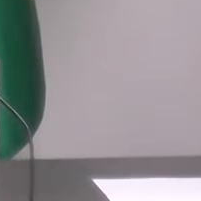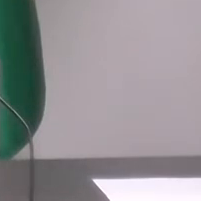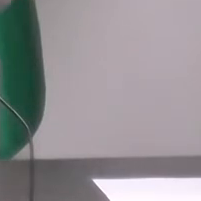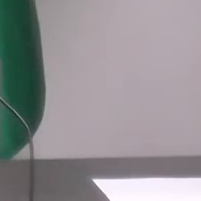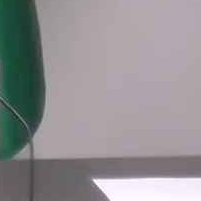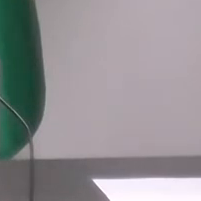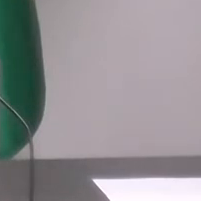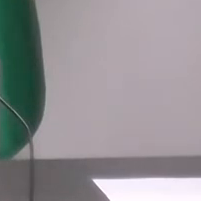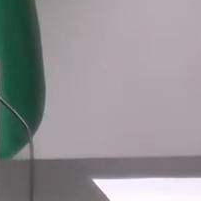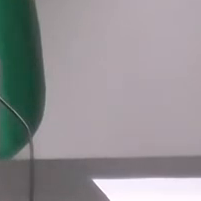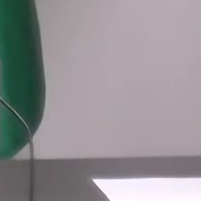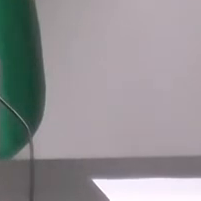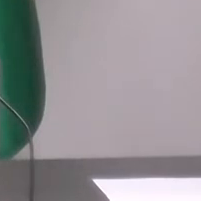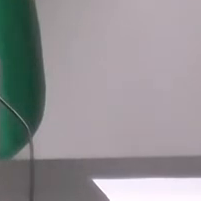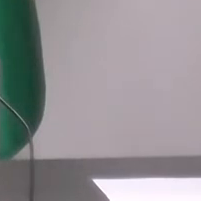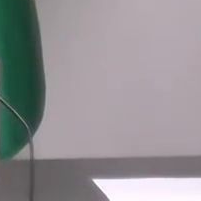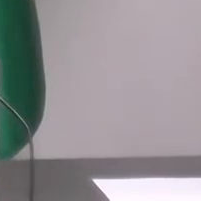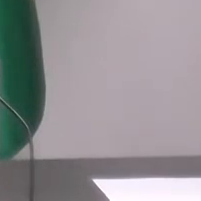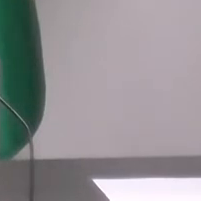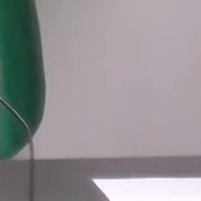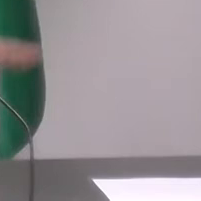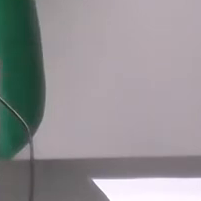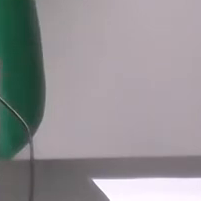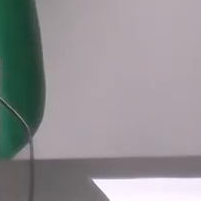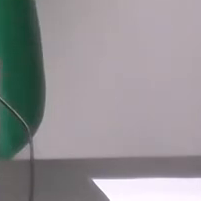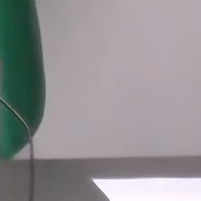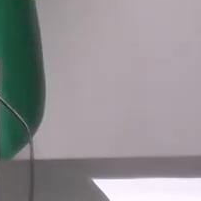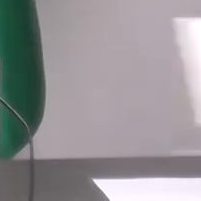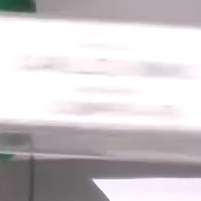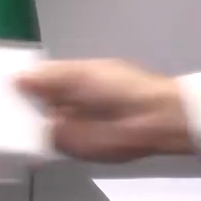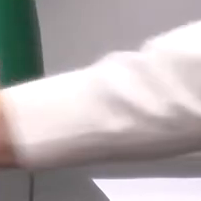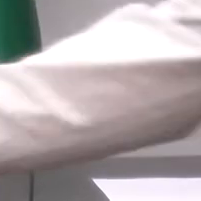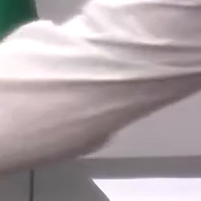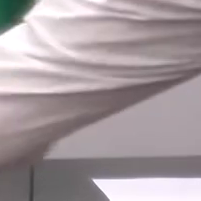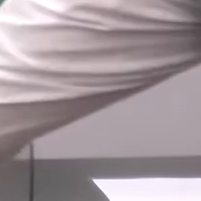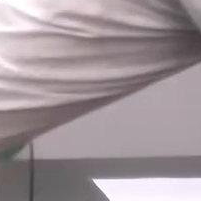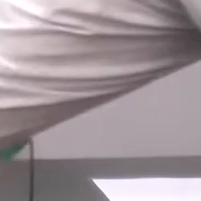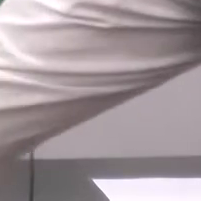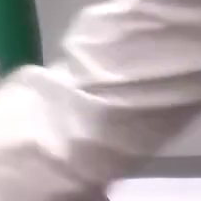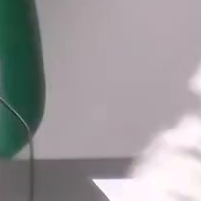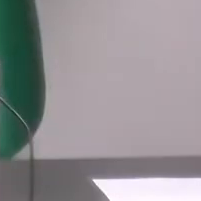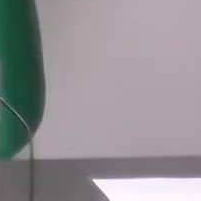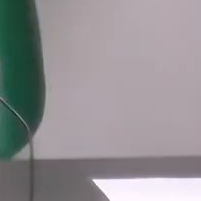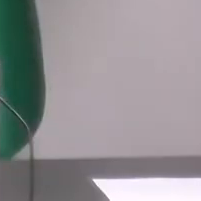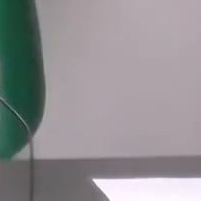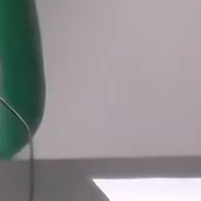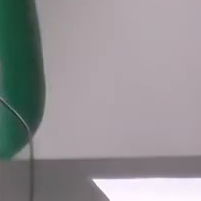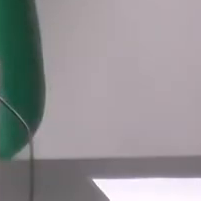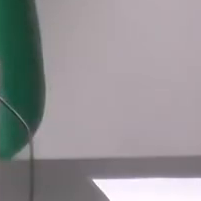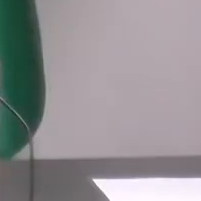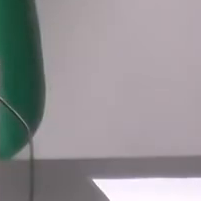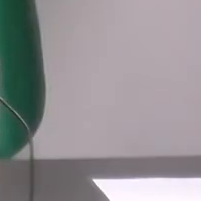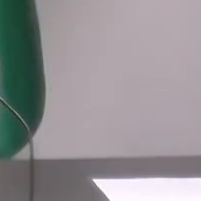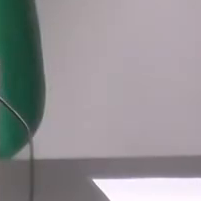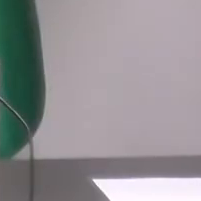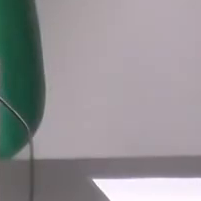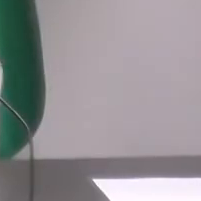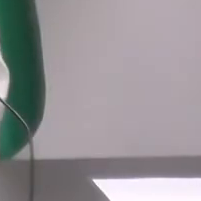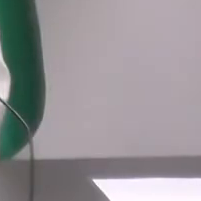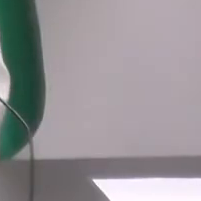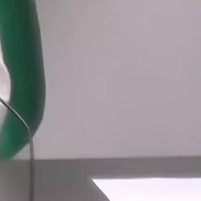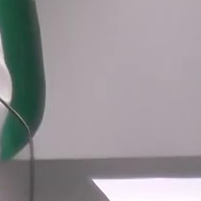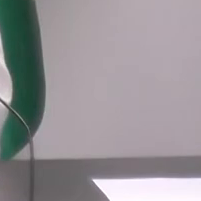principais da cannabis medicinal Mas ele também é da descriminalização EA legalização